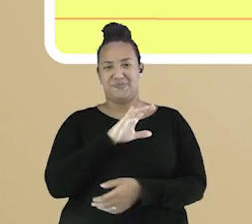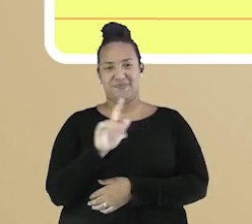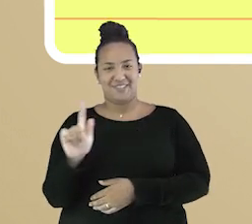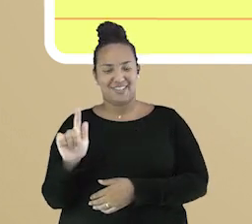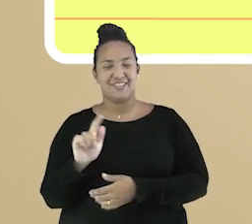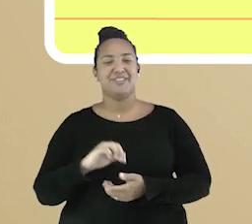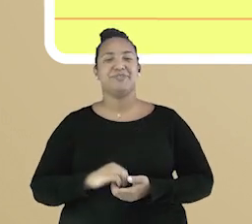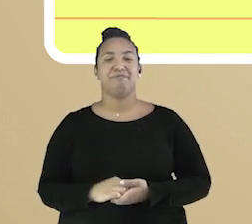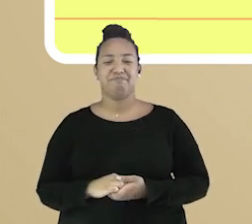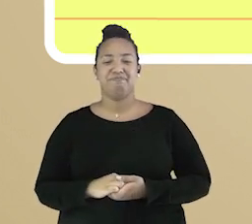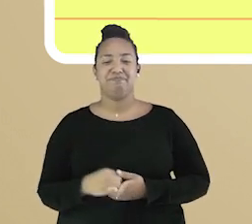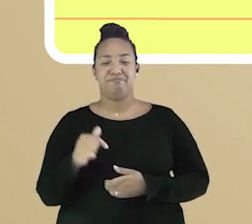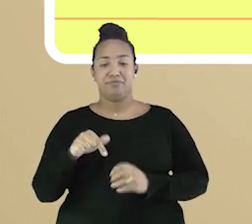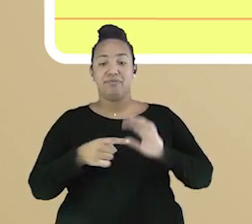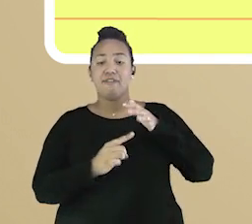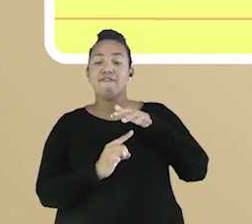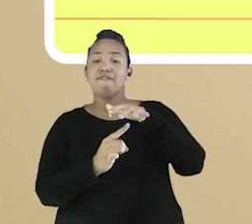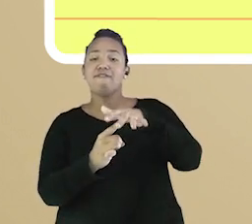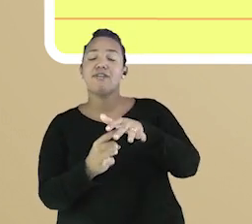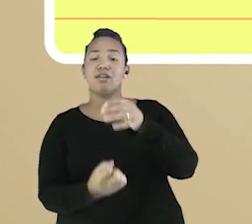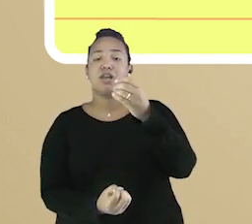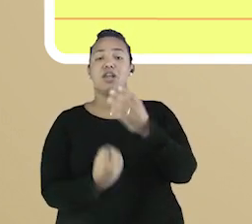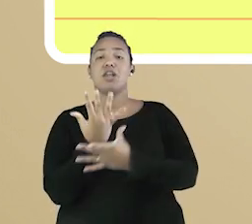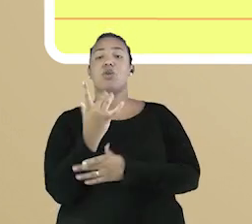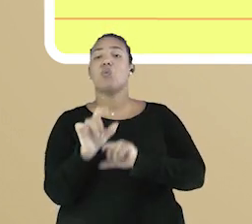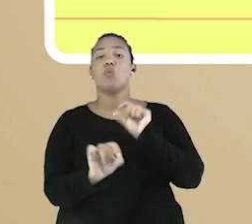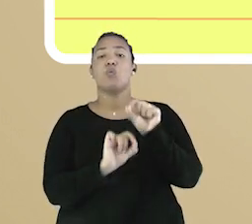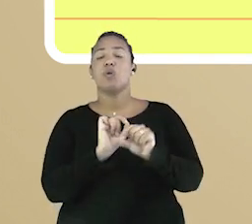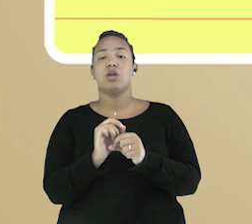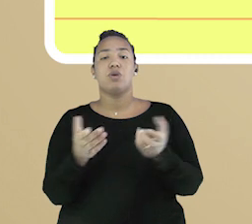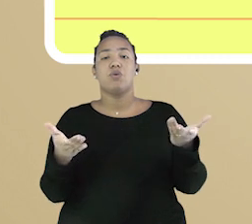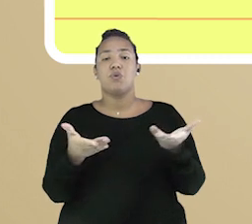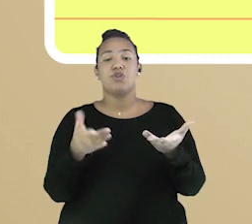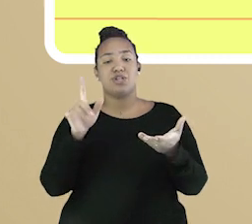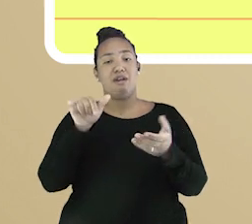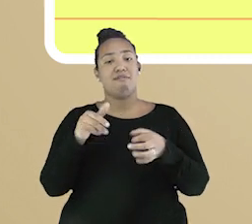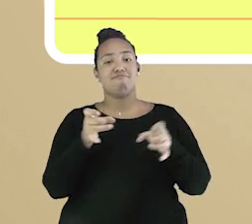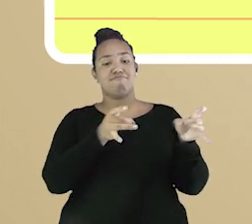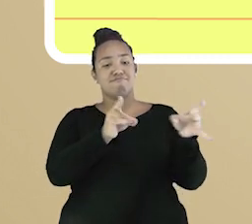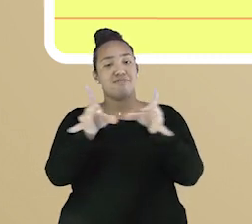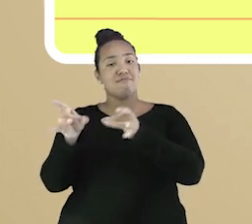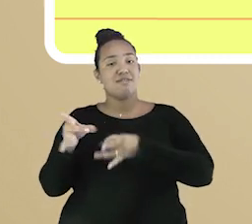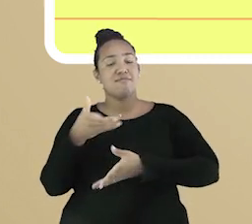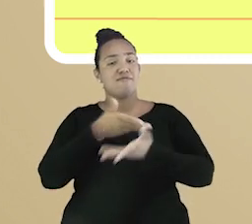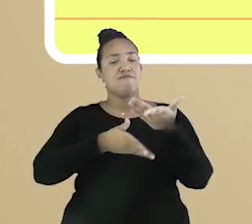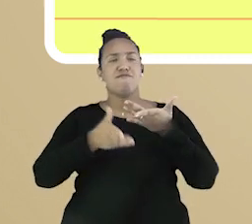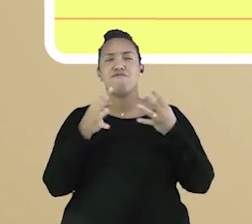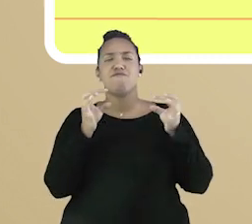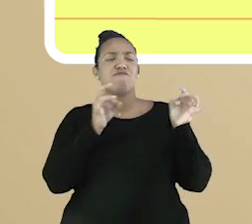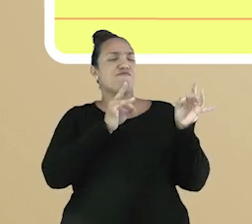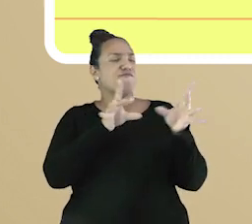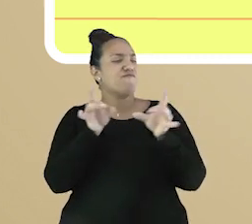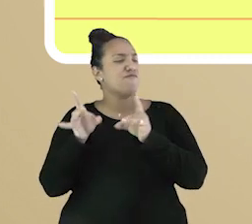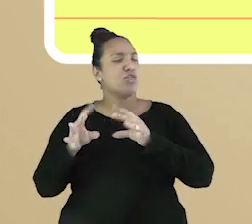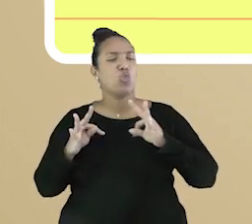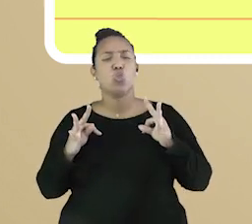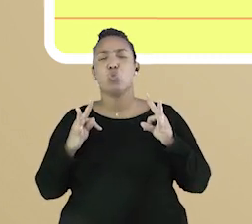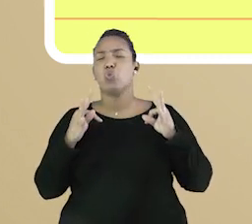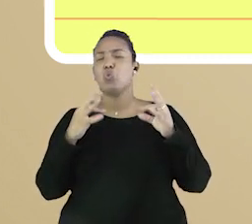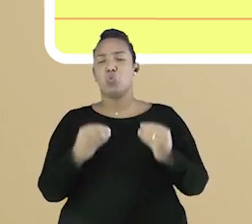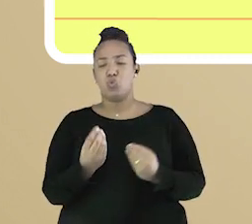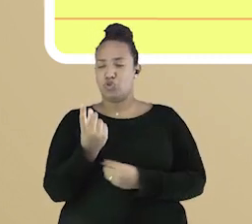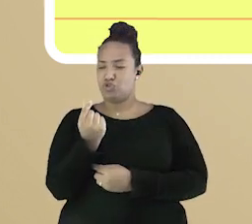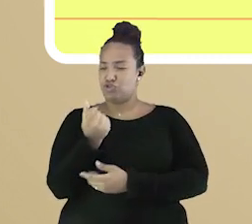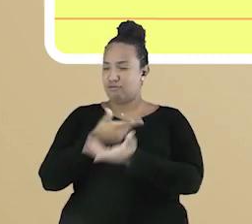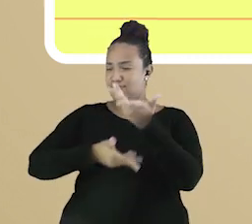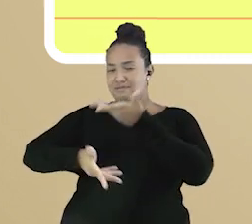Grande. As feiras deram origem ao que conhecemos hoje como comércio, onde se vende de tudo em troca de